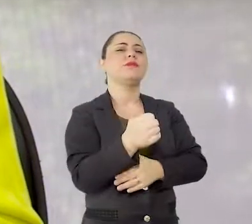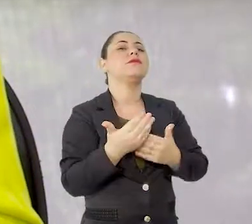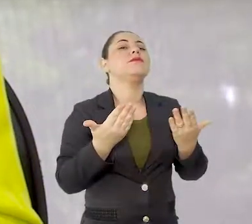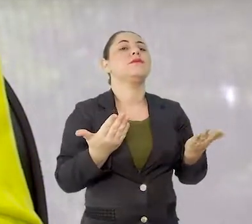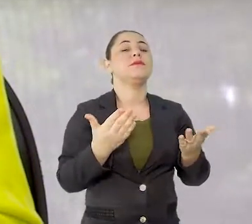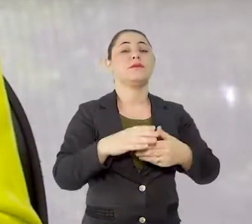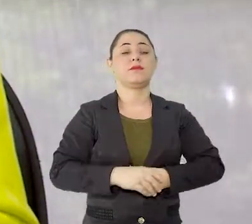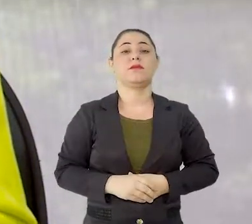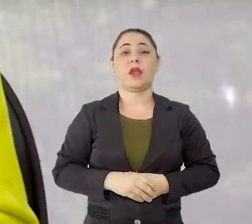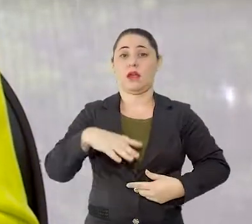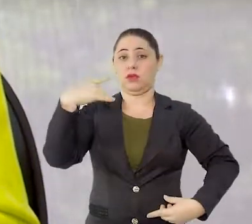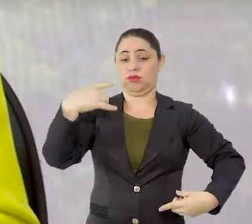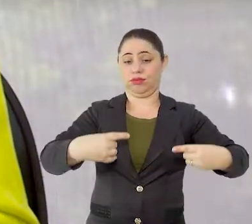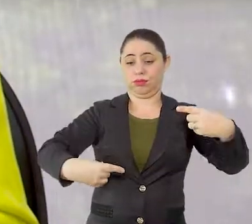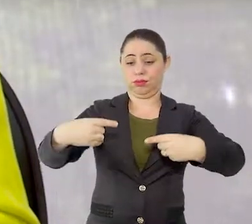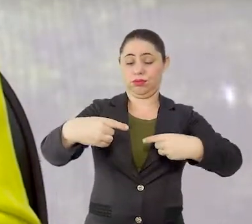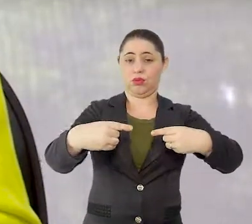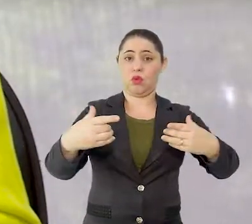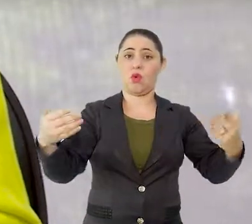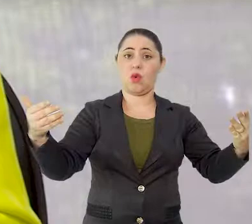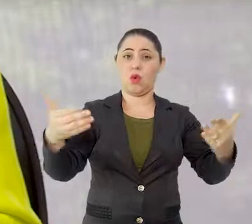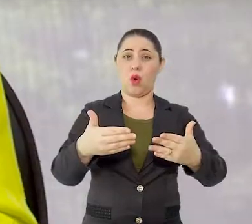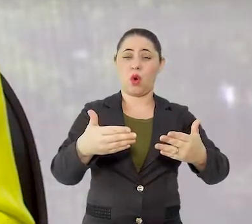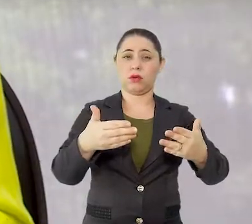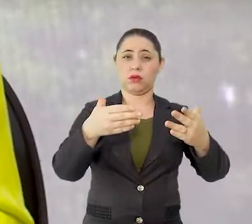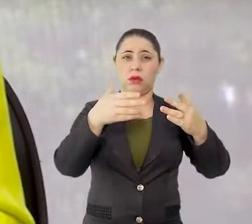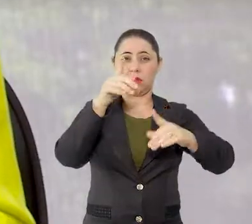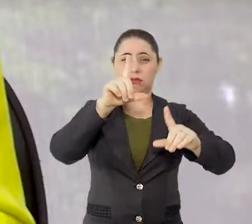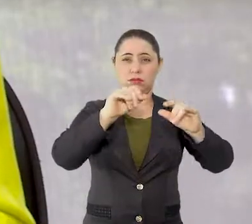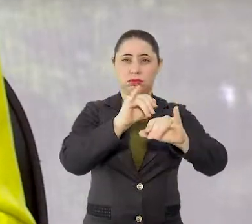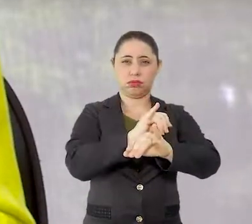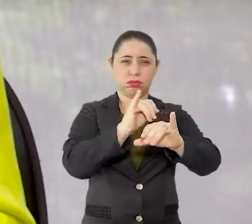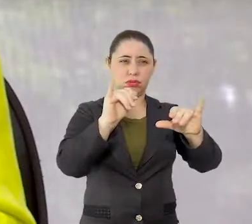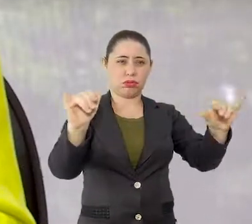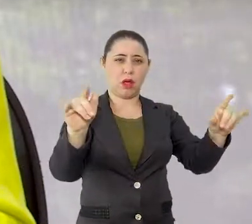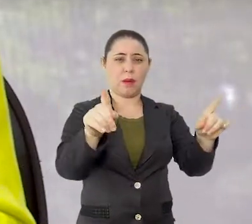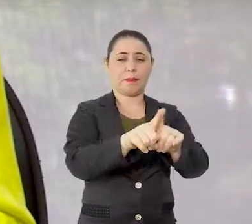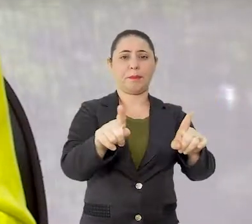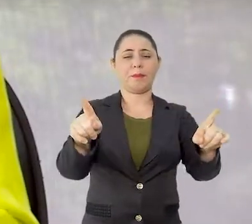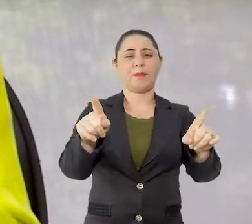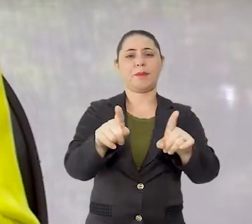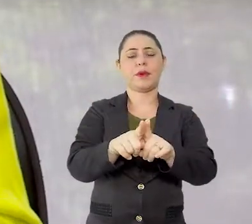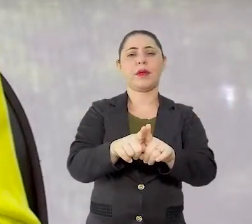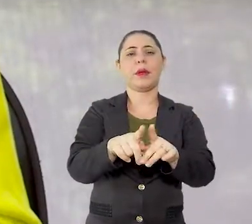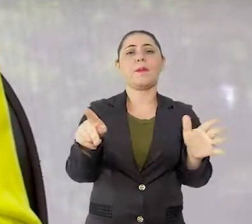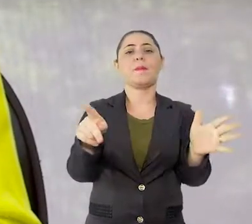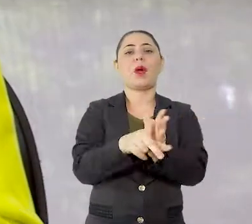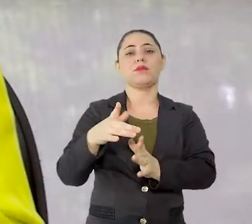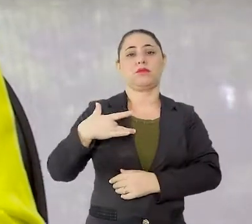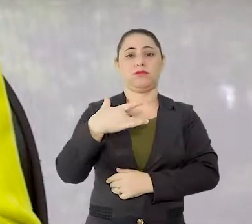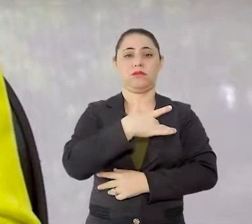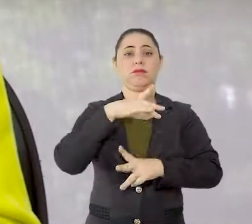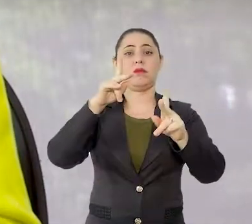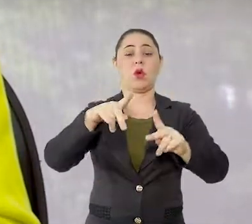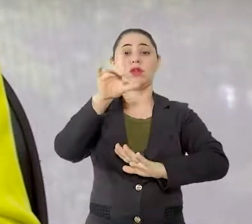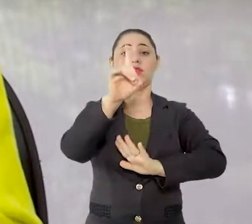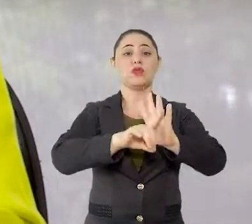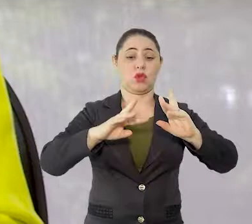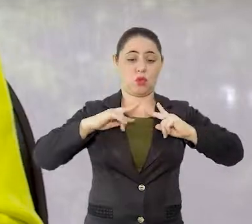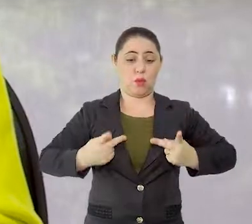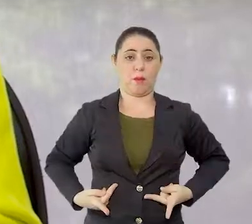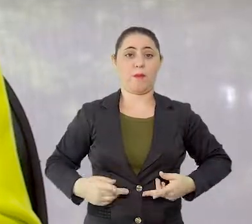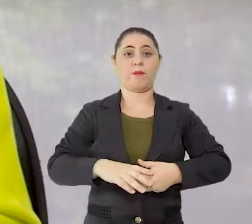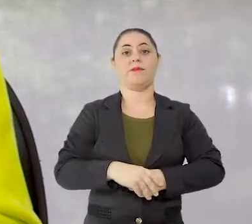menstrual? A discussão é atual e ganhou os noticiários nos últimos dias por se tratar de saúde pública e